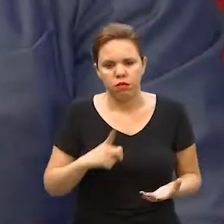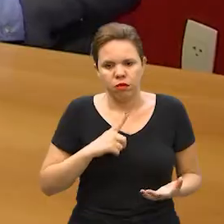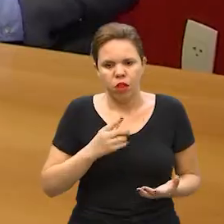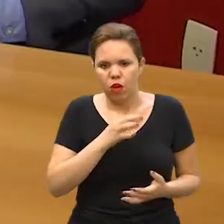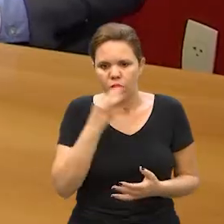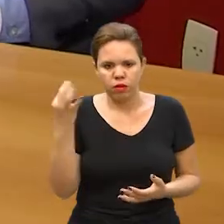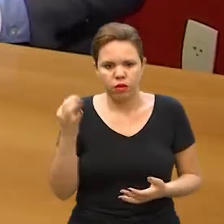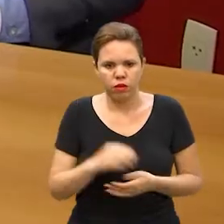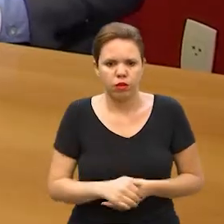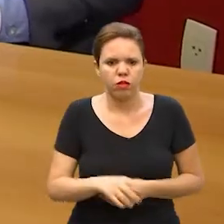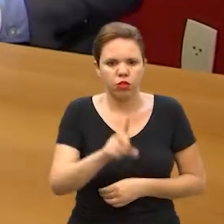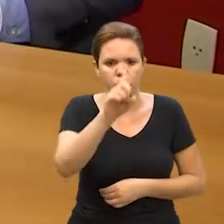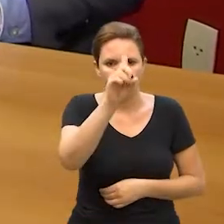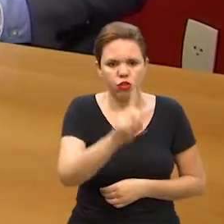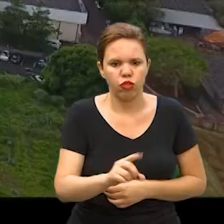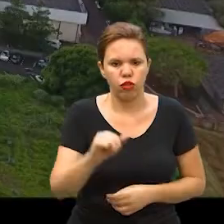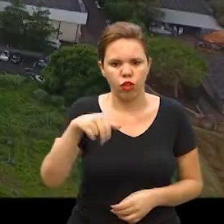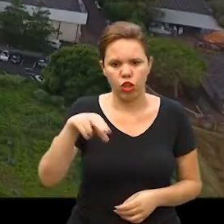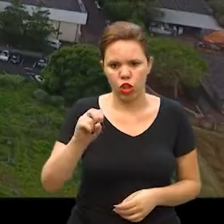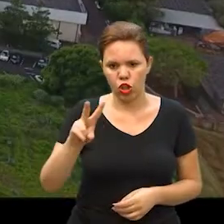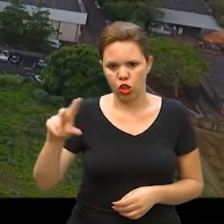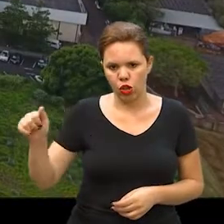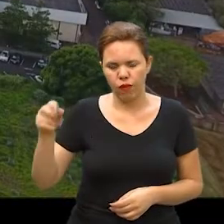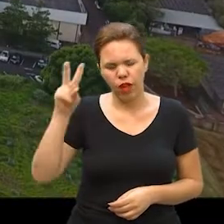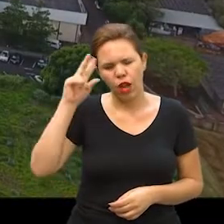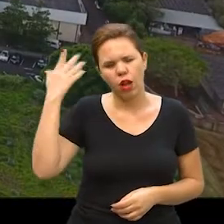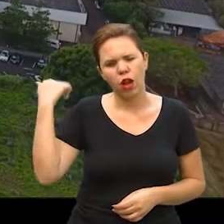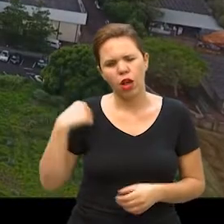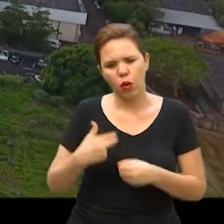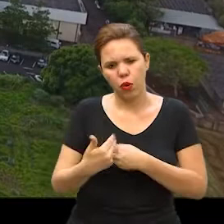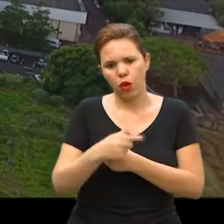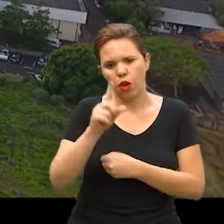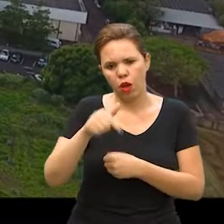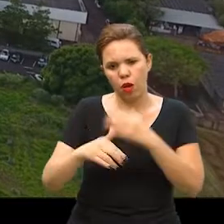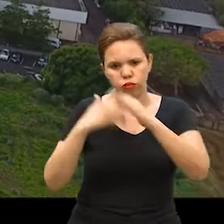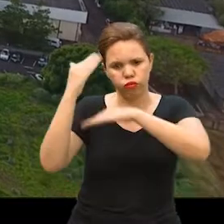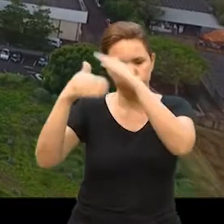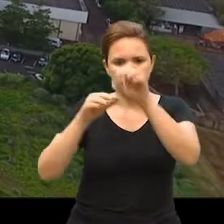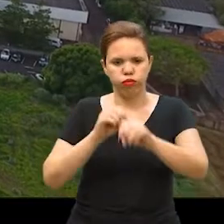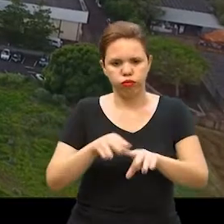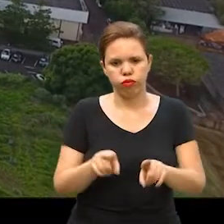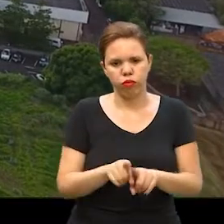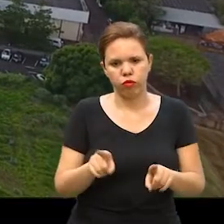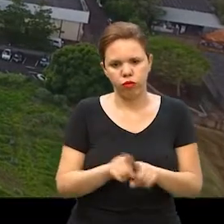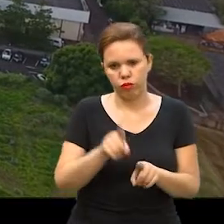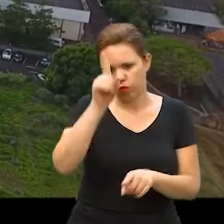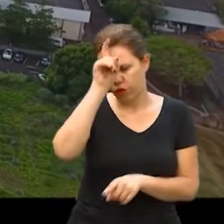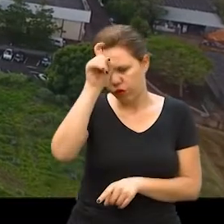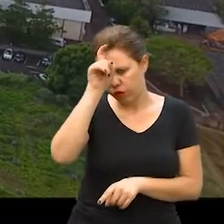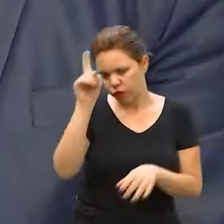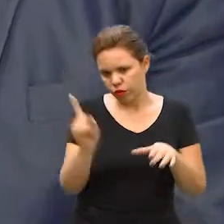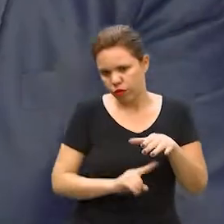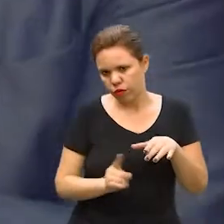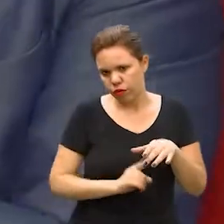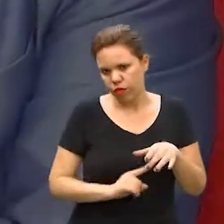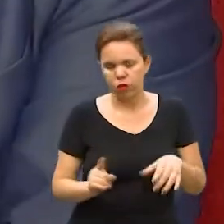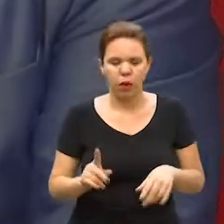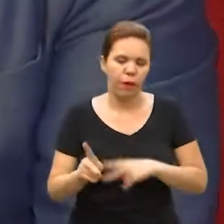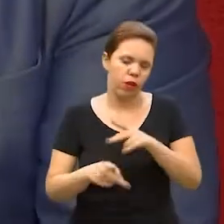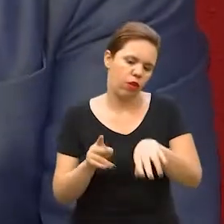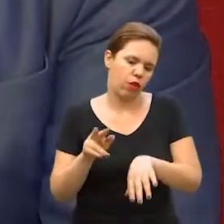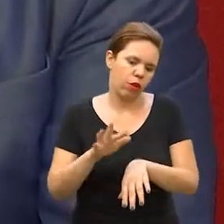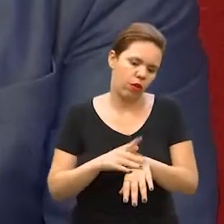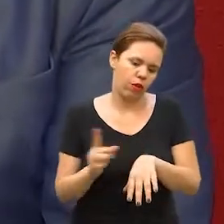fenomenal. O diretor da Inova lembra que a Unicamp é algo que vai além do ensino e do Hospital das Clínicas. A pessoa está doente,